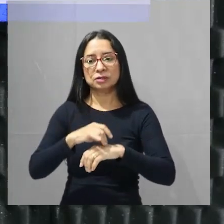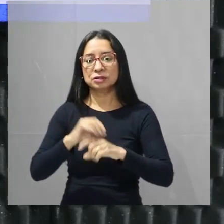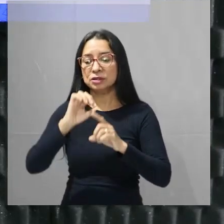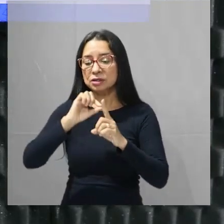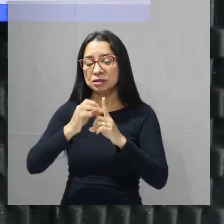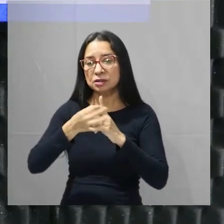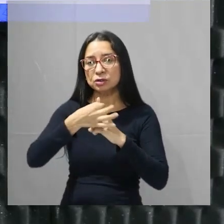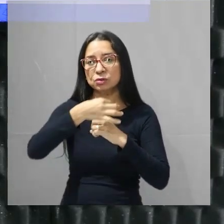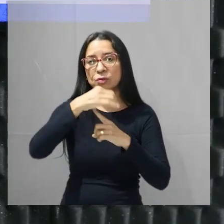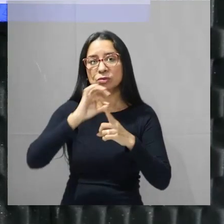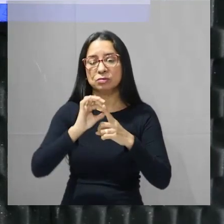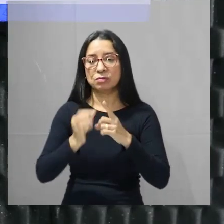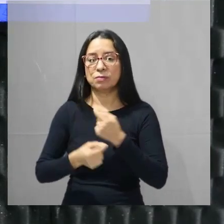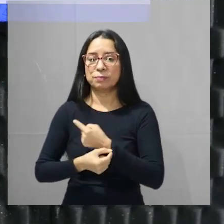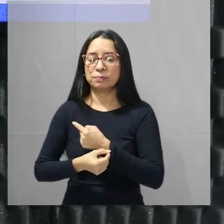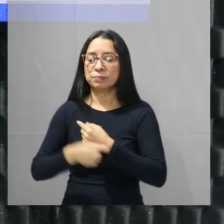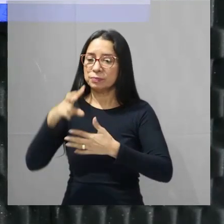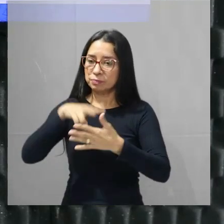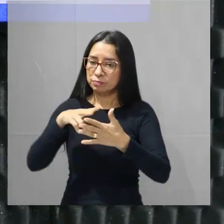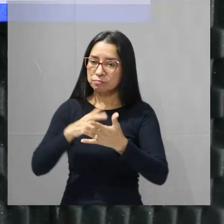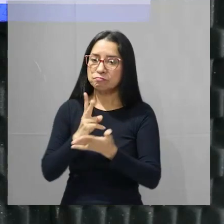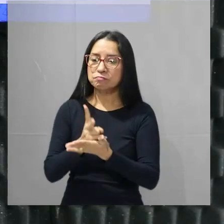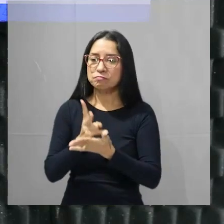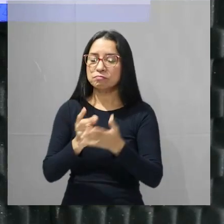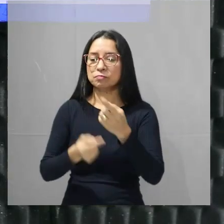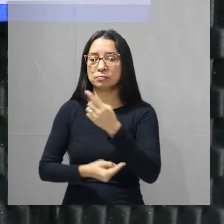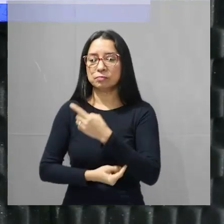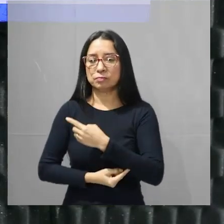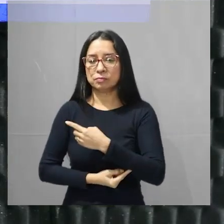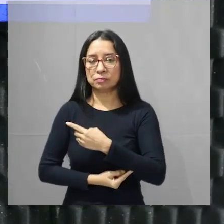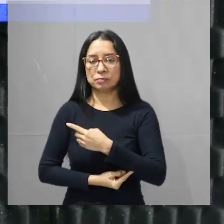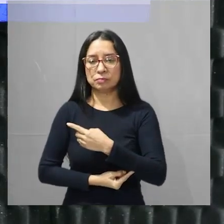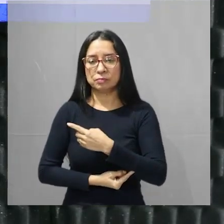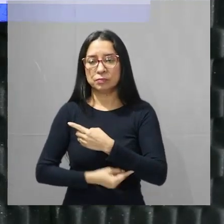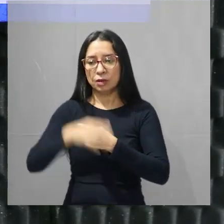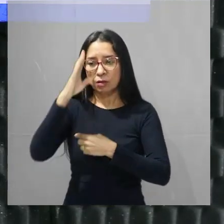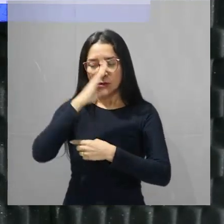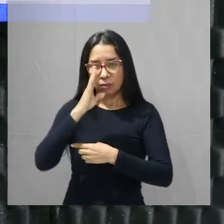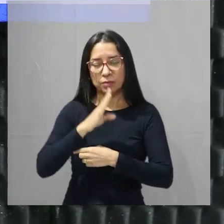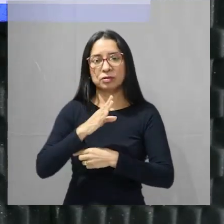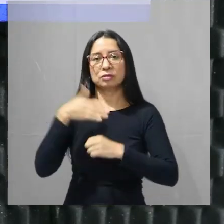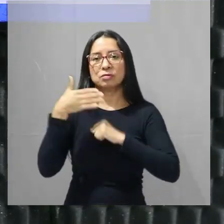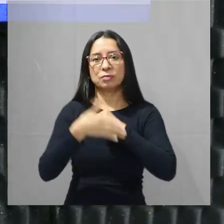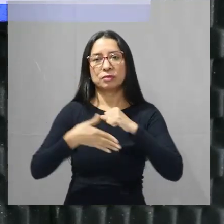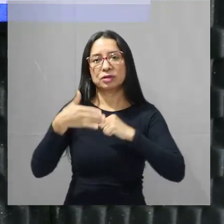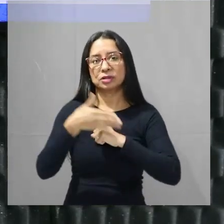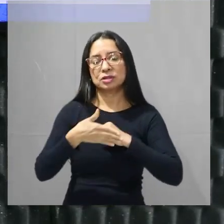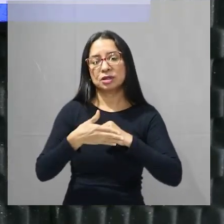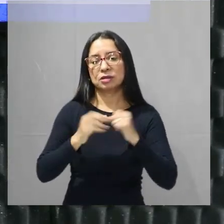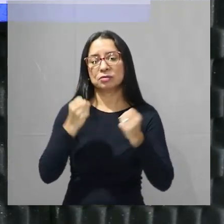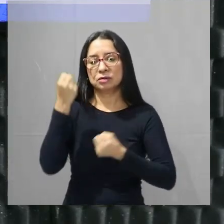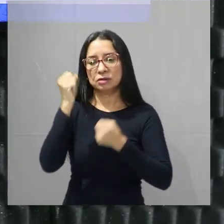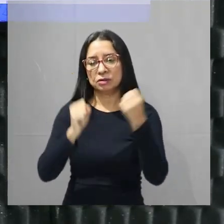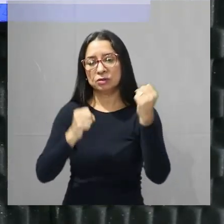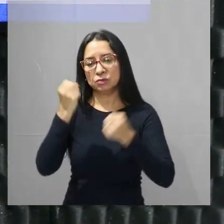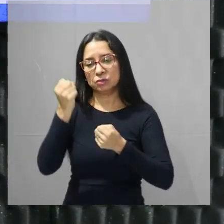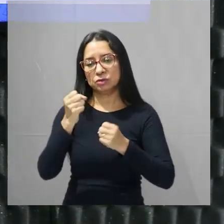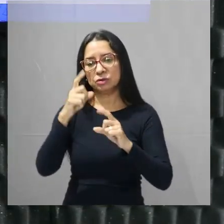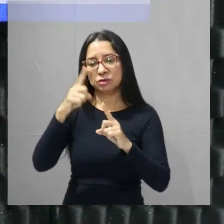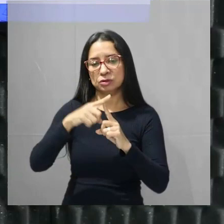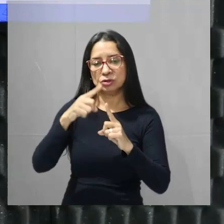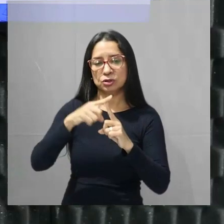indústria representativa do antigo padrão fordista de produção. Então, o Brasil ainda está baseado na sua indústria, principalmente neste